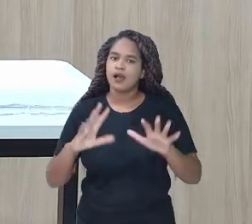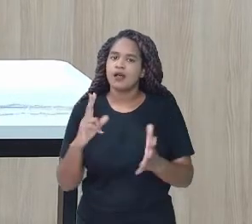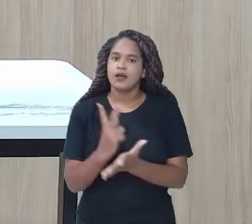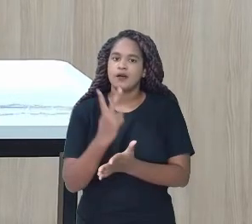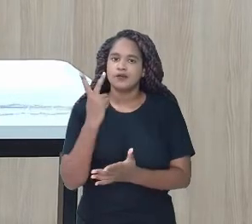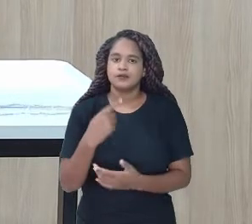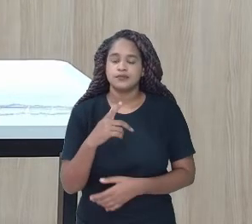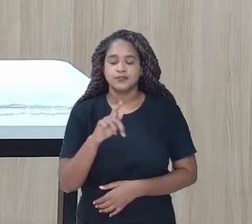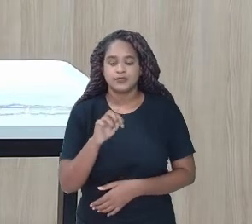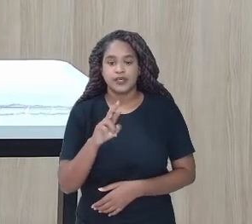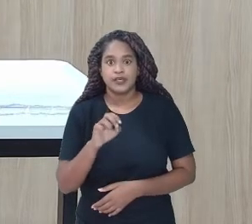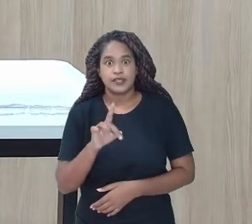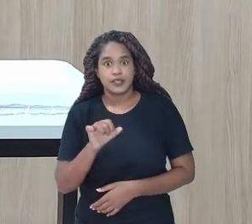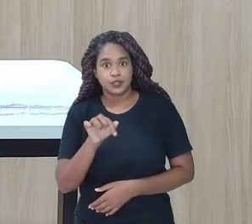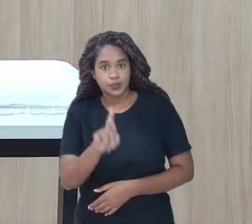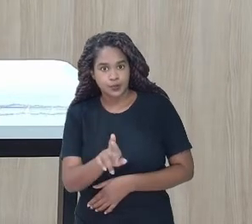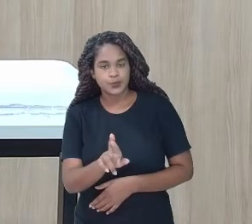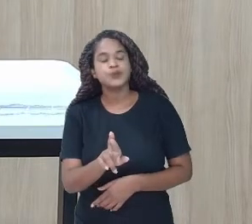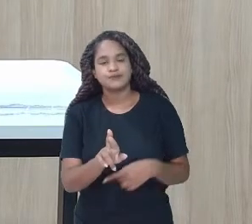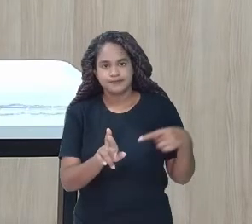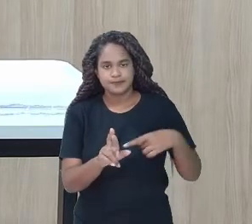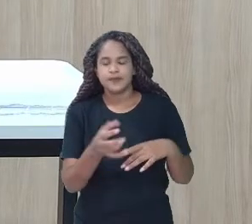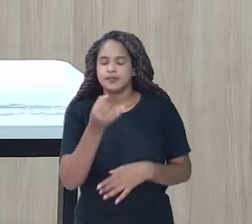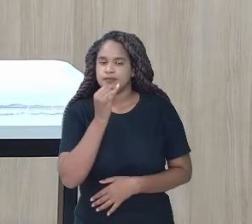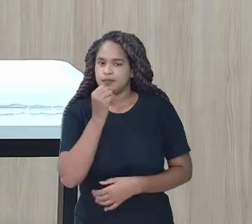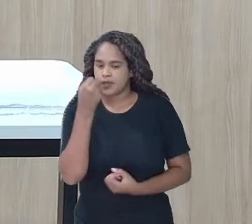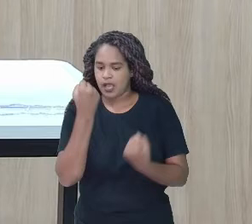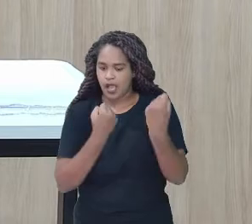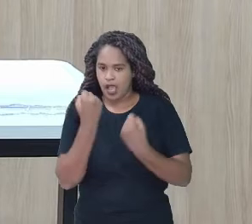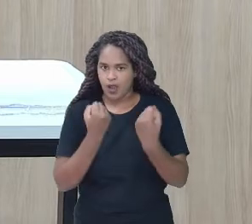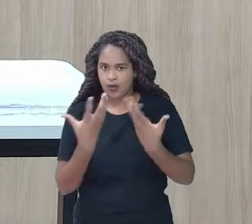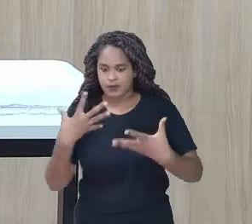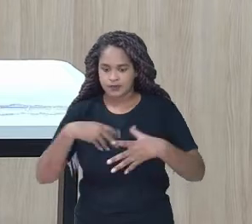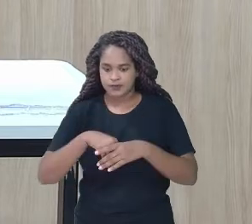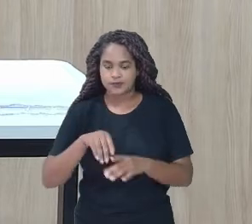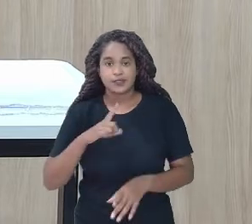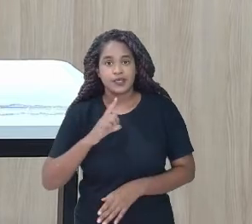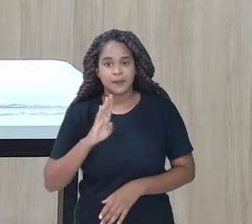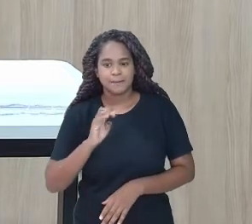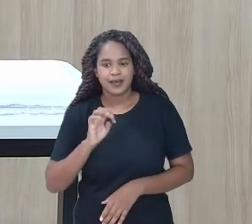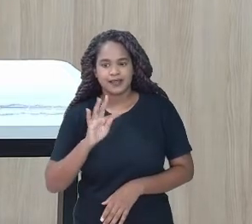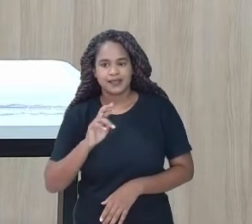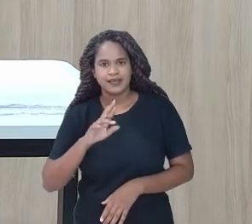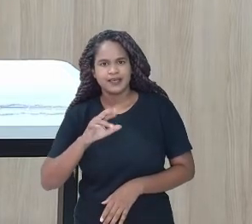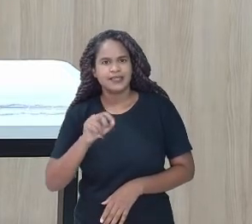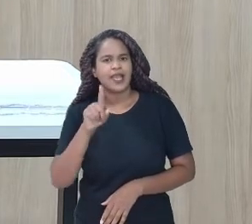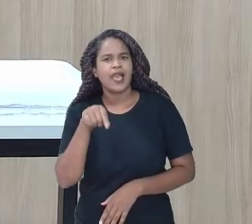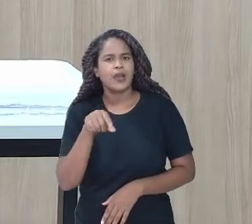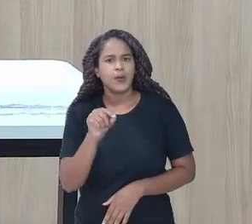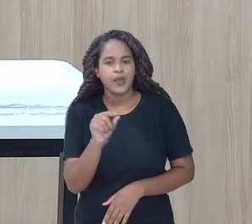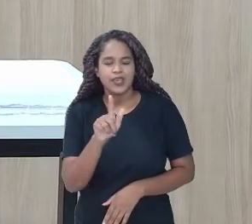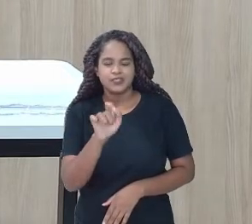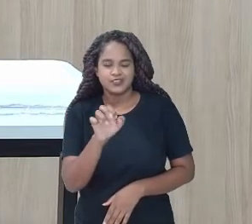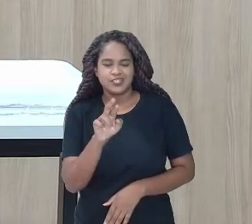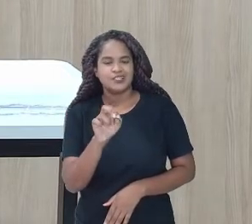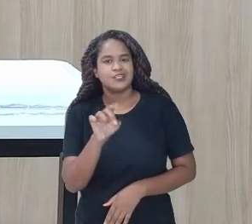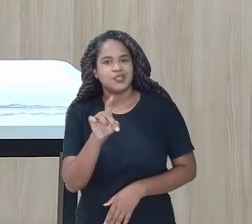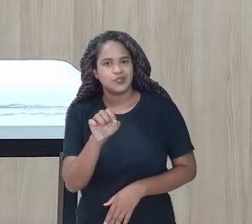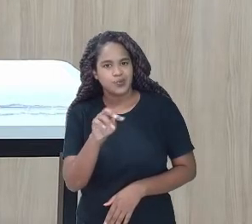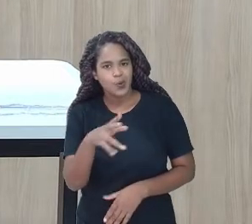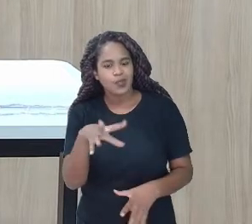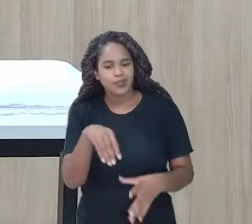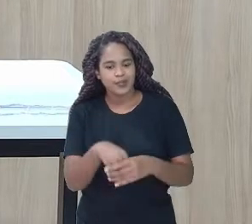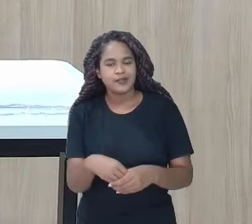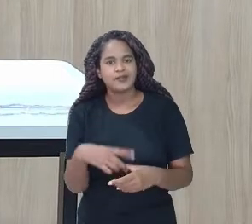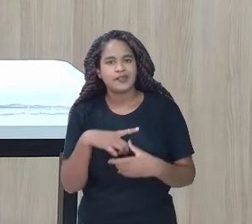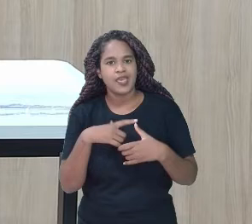os geradores, a bateria de um carro, ela funciona como um gerador. Então, o carro também é realmente